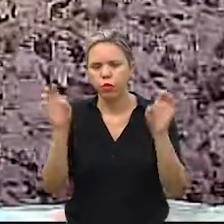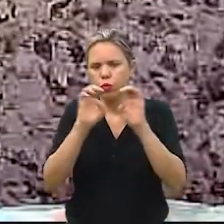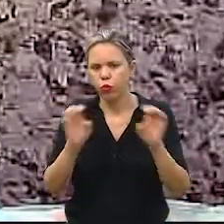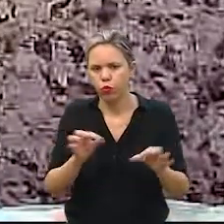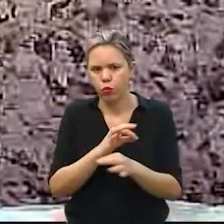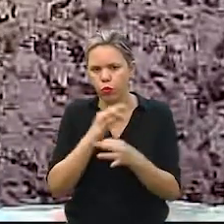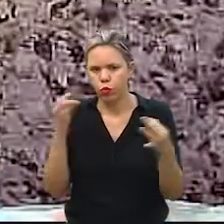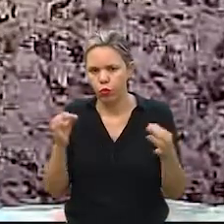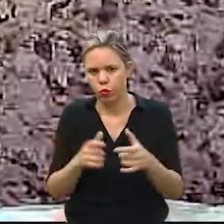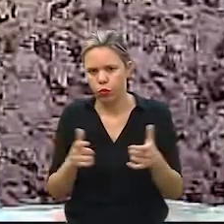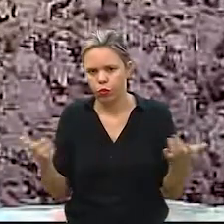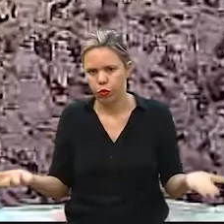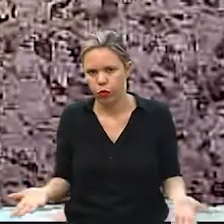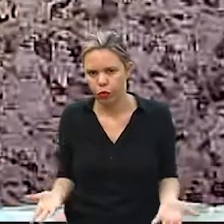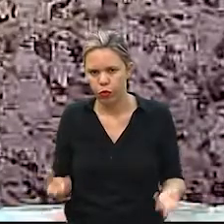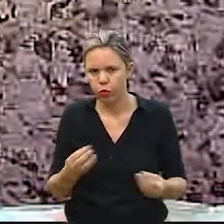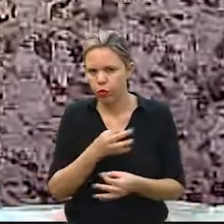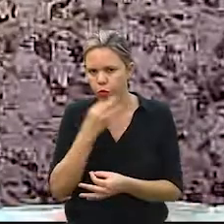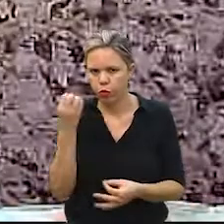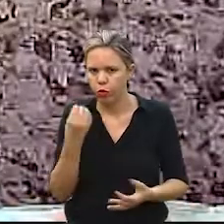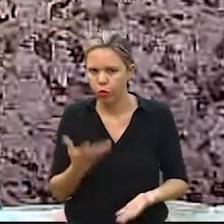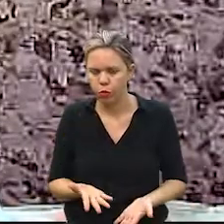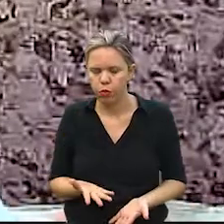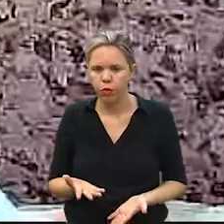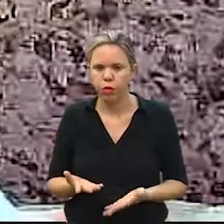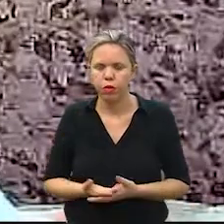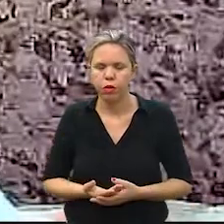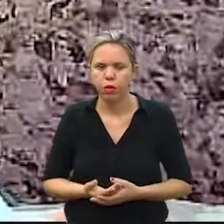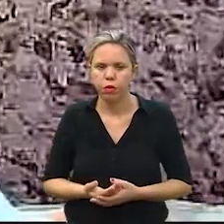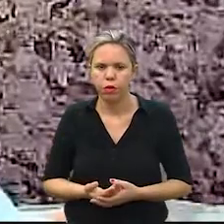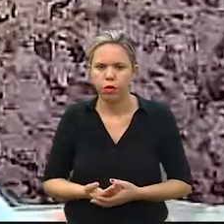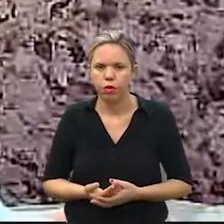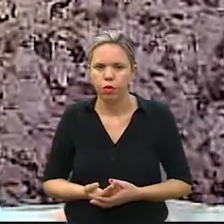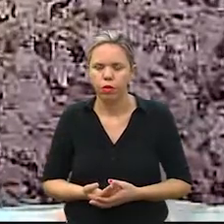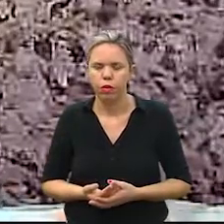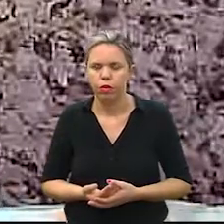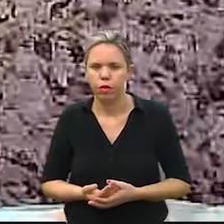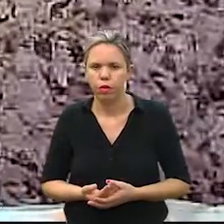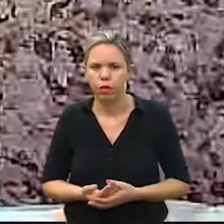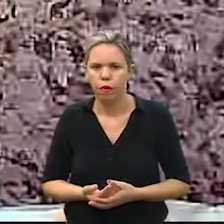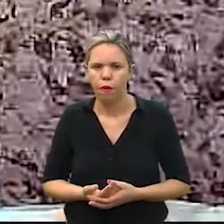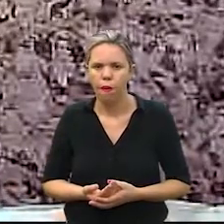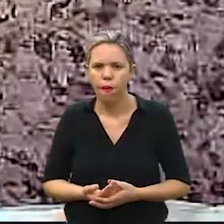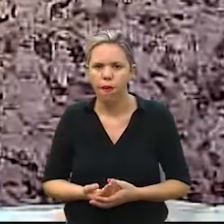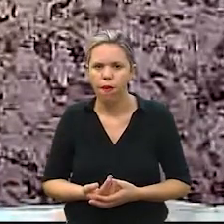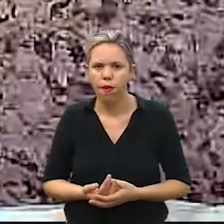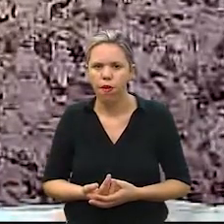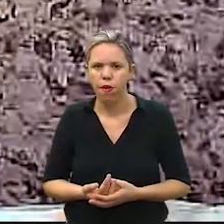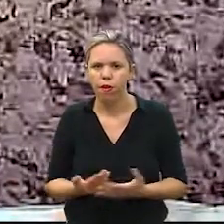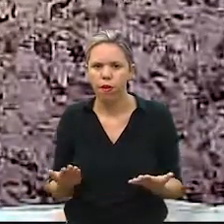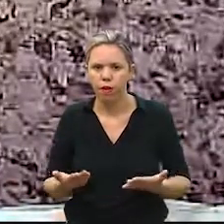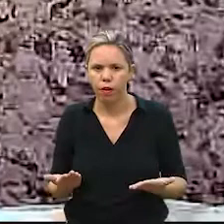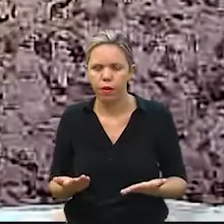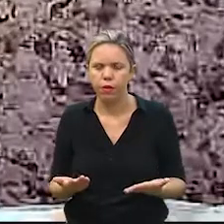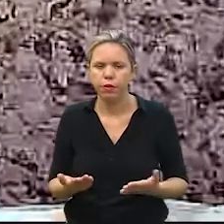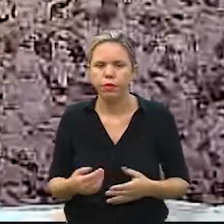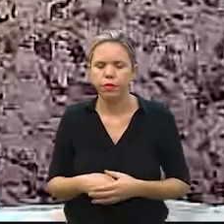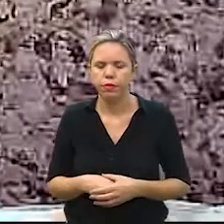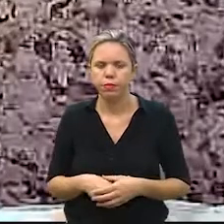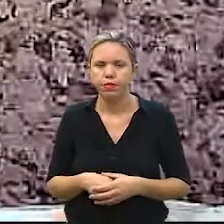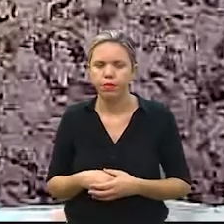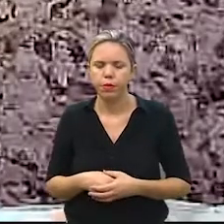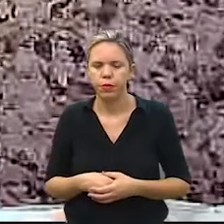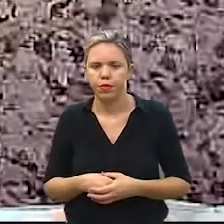estrutura muito boa. Então, isso custa. Né? E agora está na vez